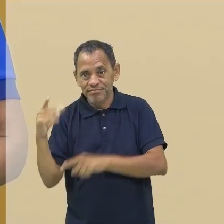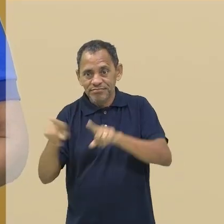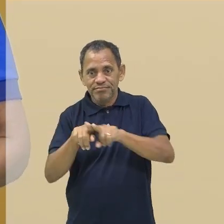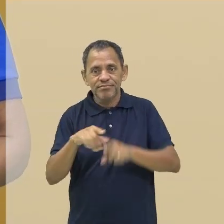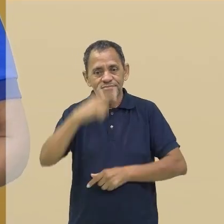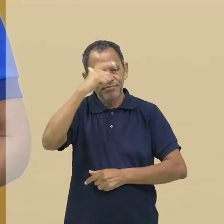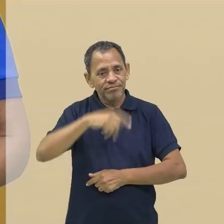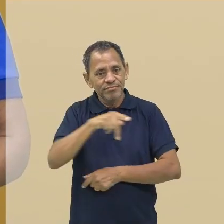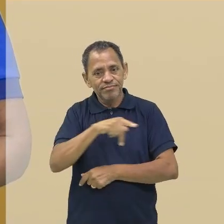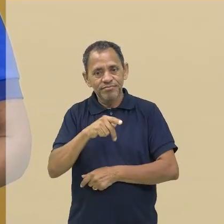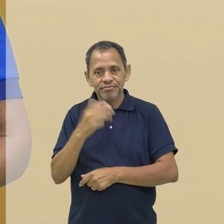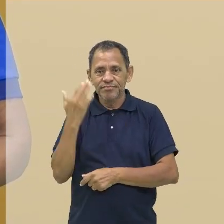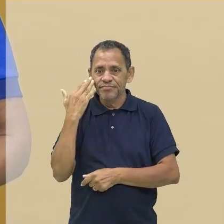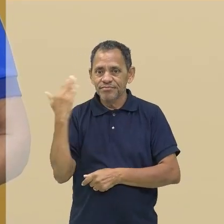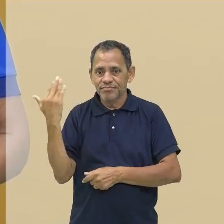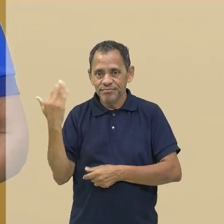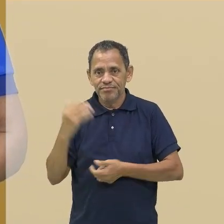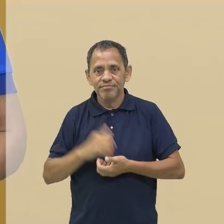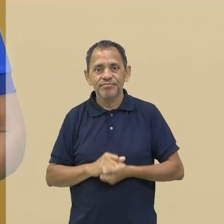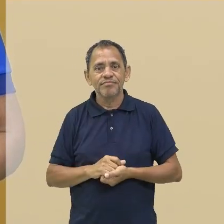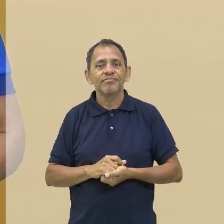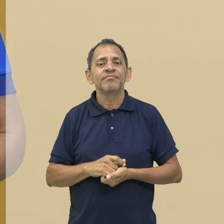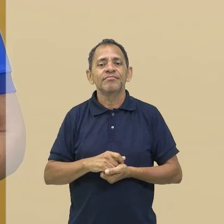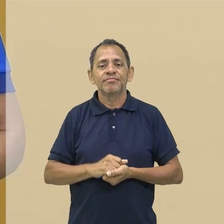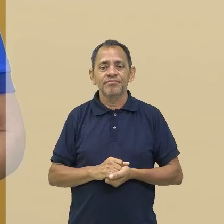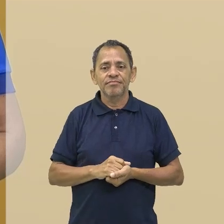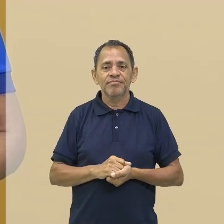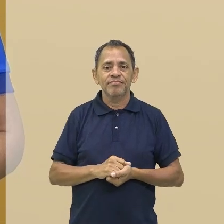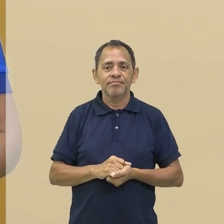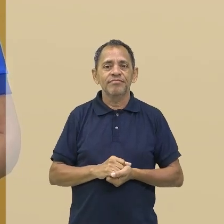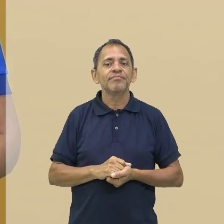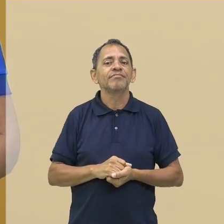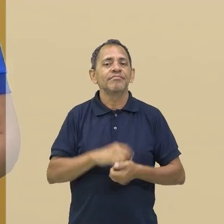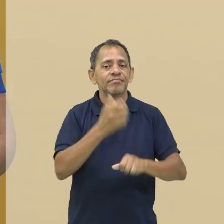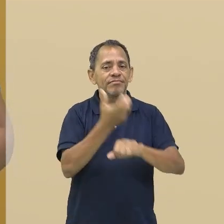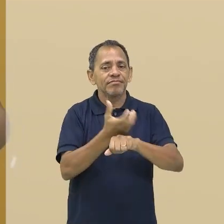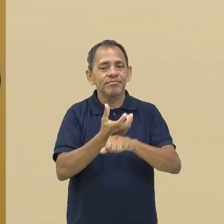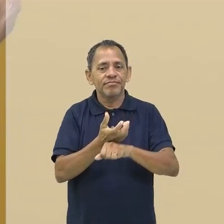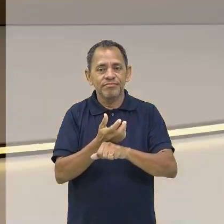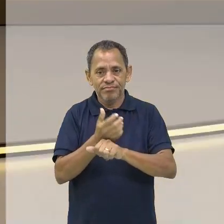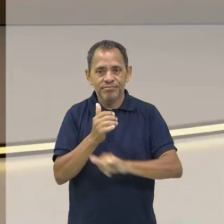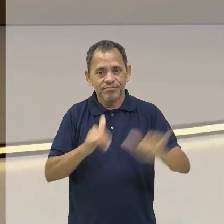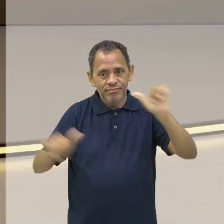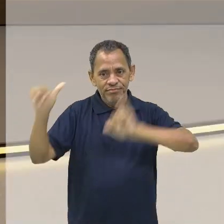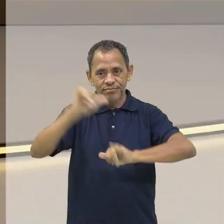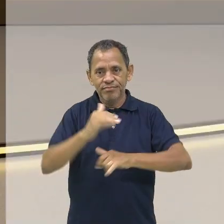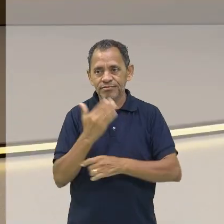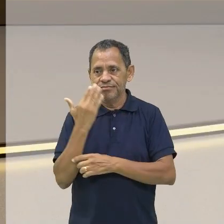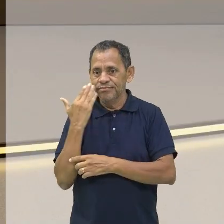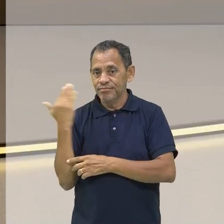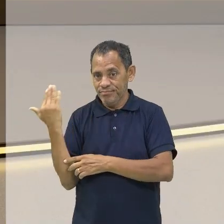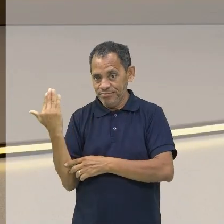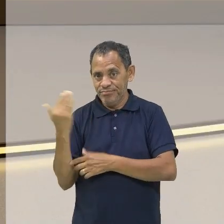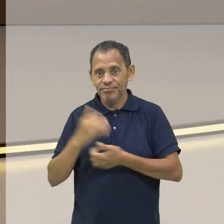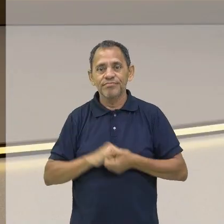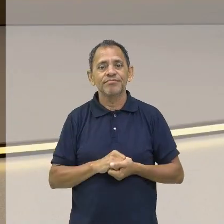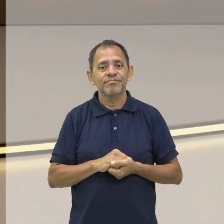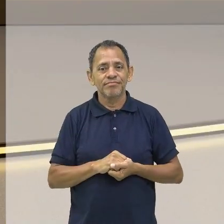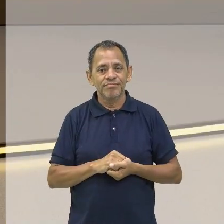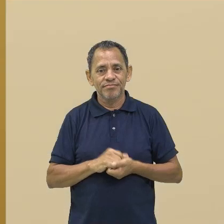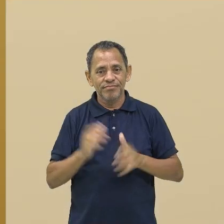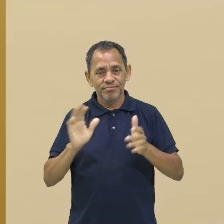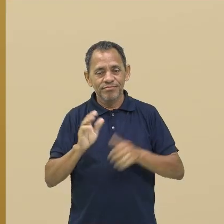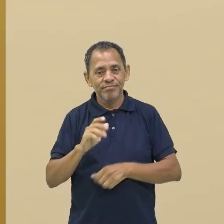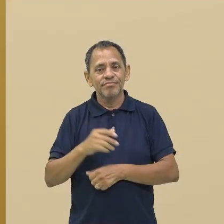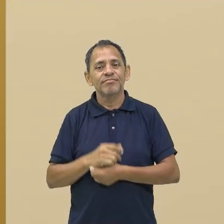a professora Darlinda Monteiro, do componente de Química. E ao meu lado... Olá,